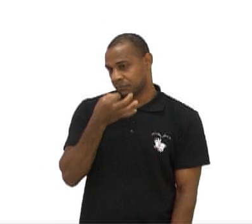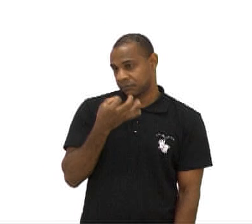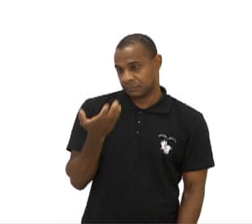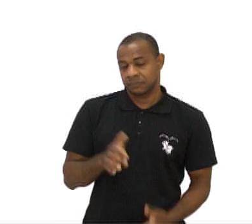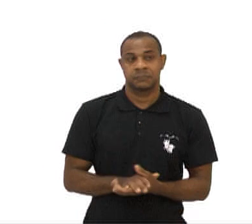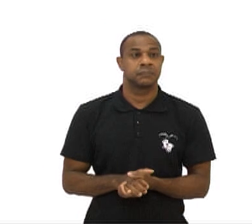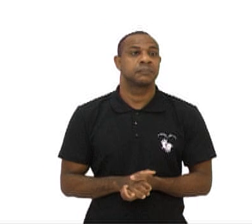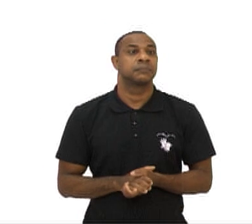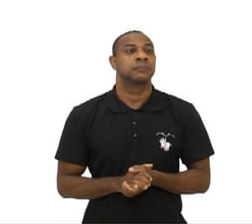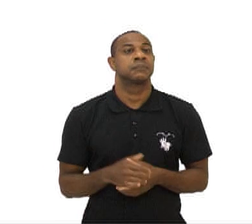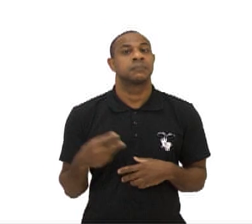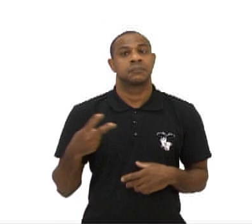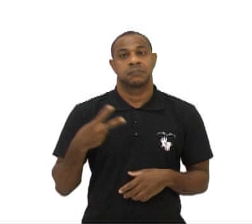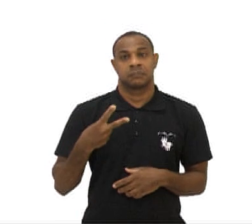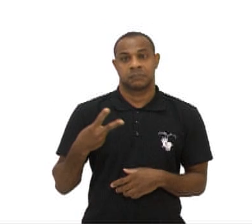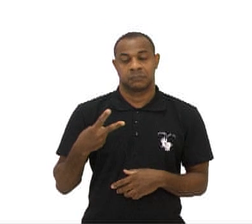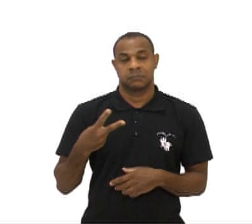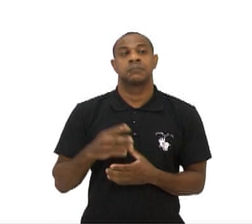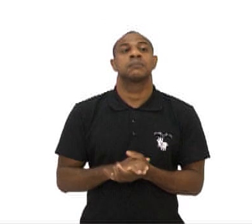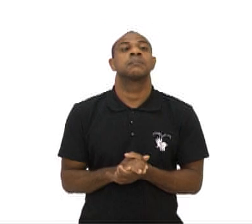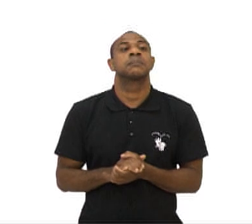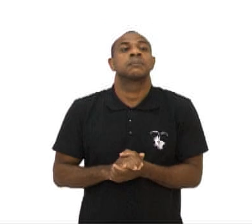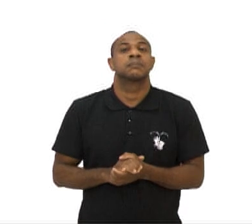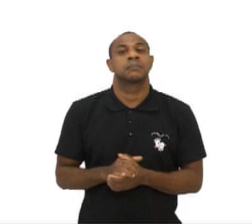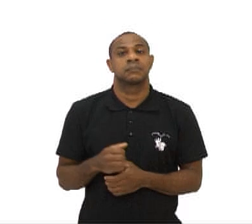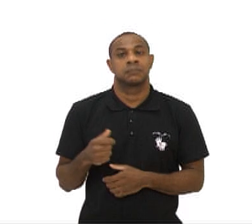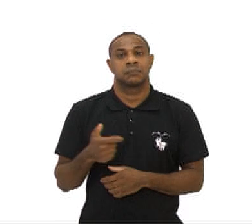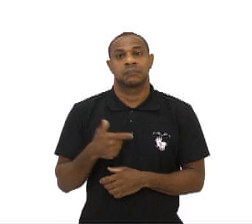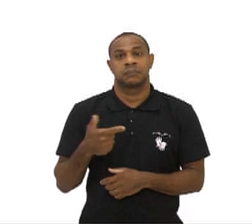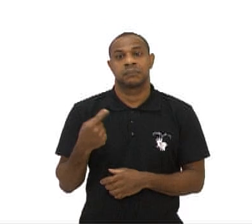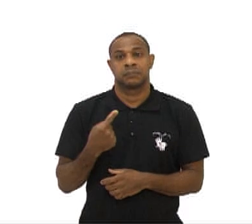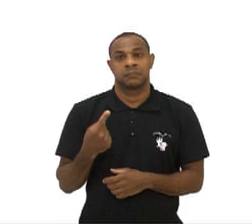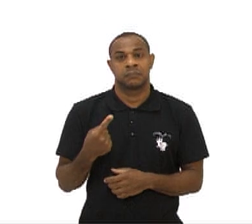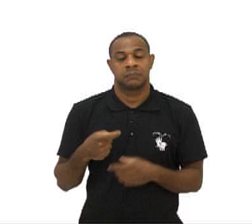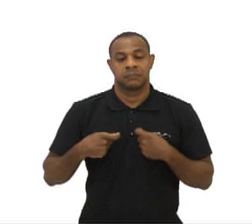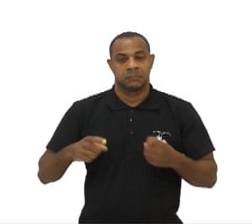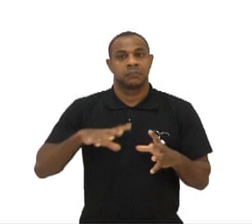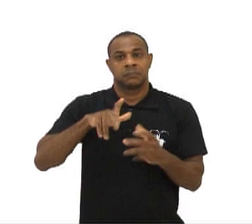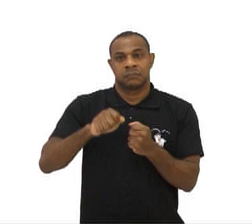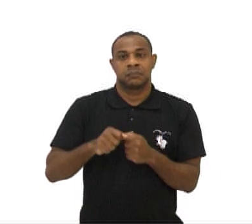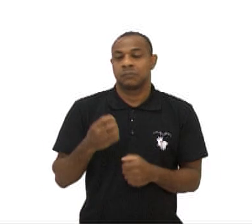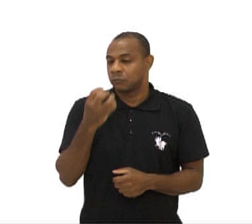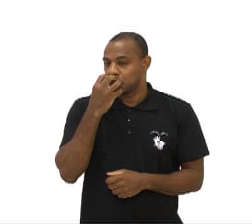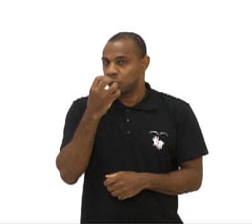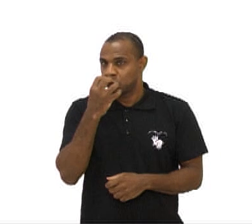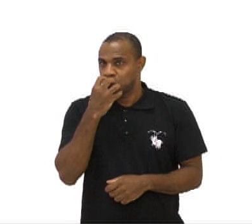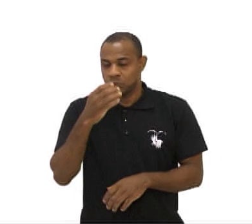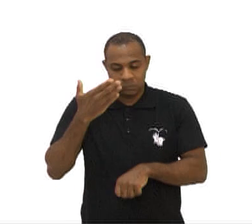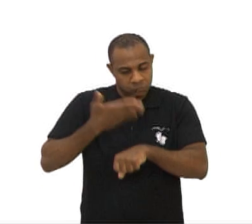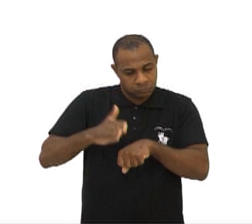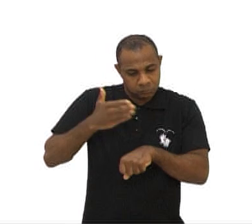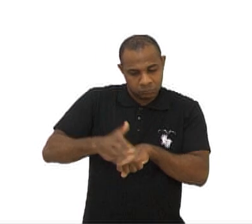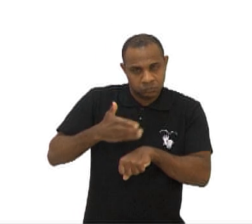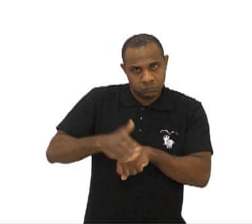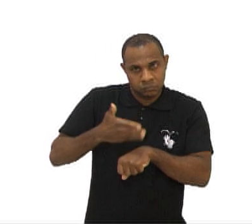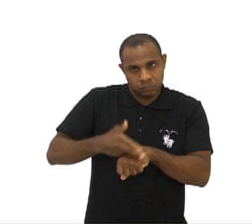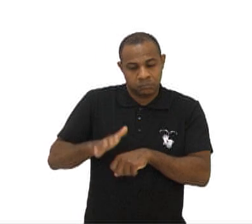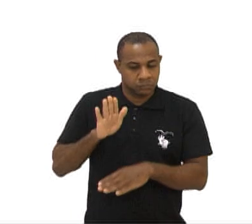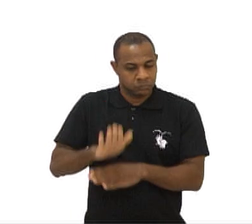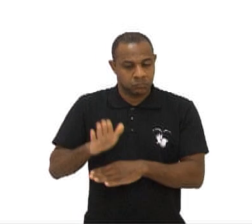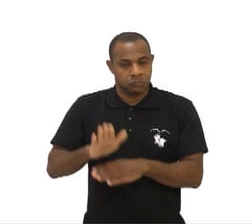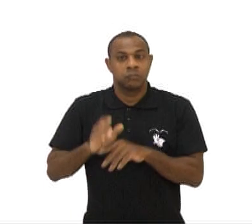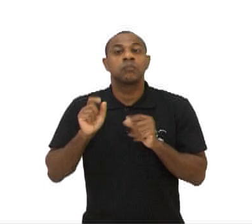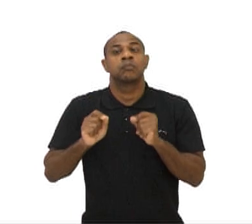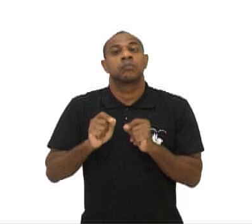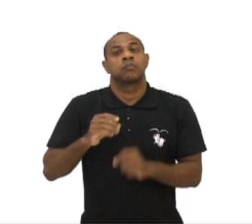um fato. Durante a Primeira Guerra Mundial, cães começaram a ser treinados na Alemanha para guiar soldados que ficaram cegos.